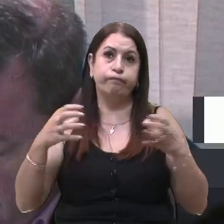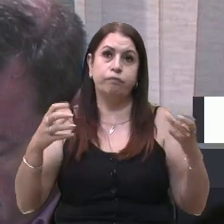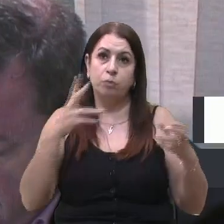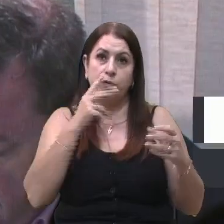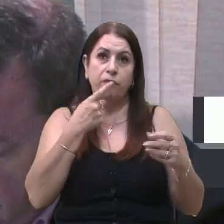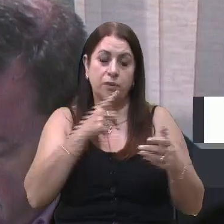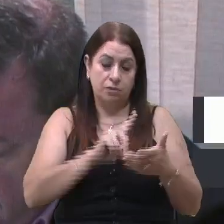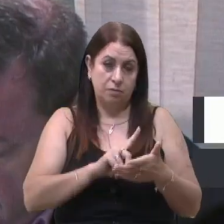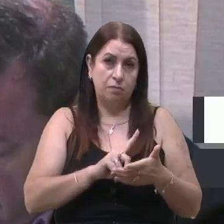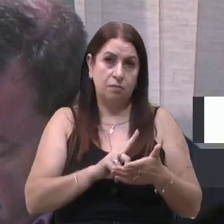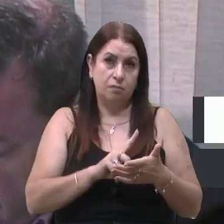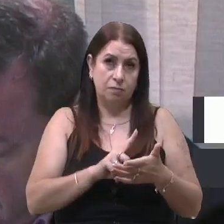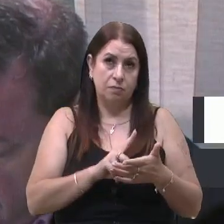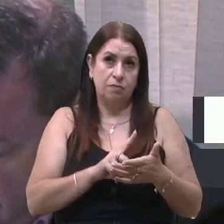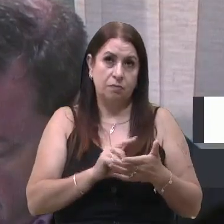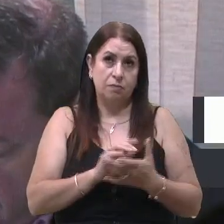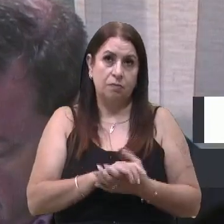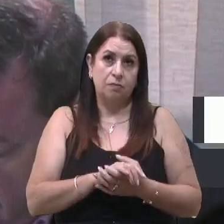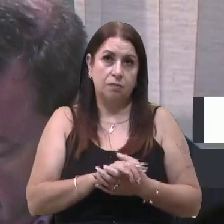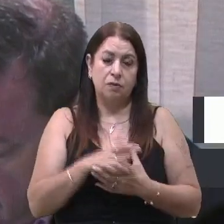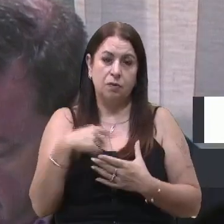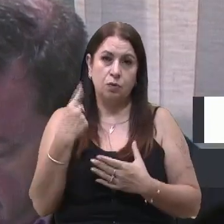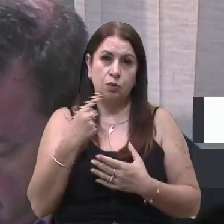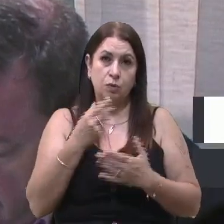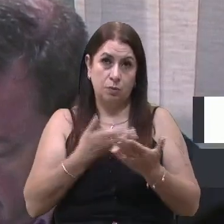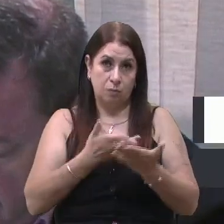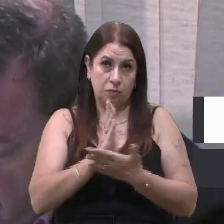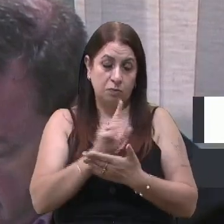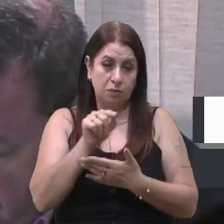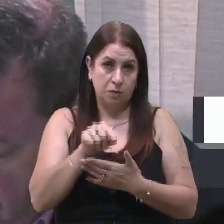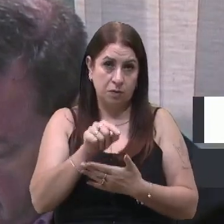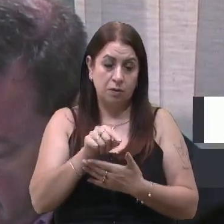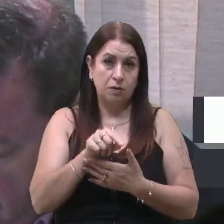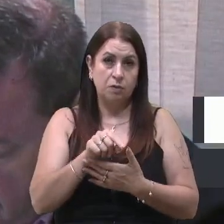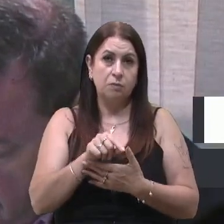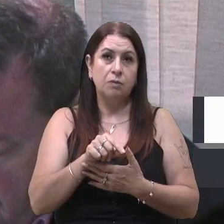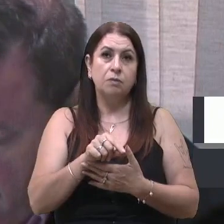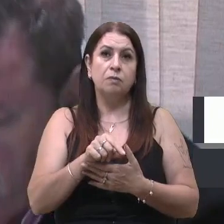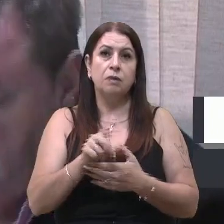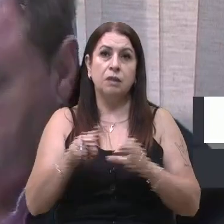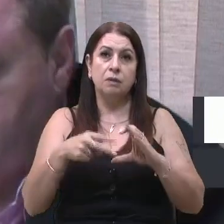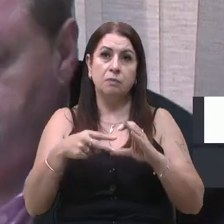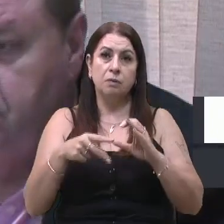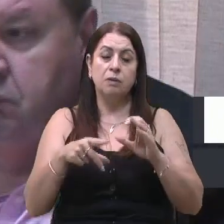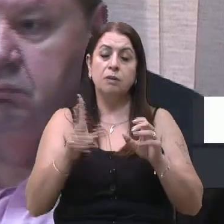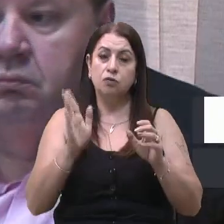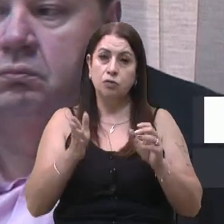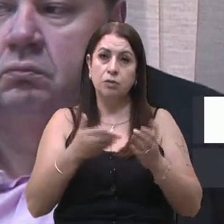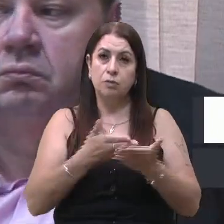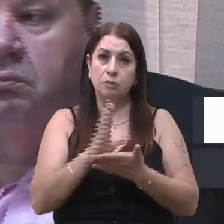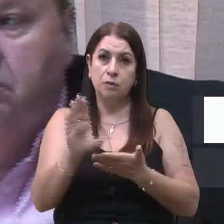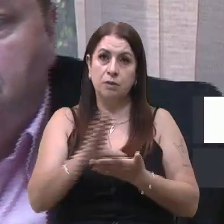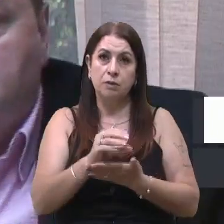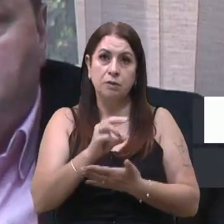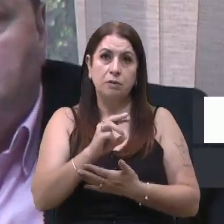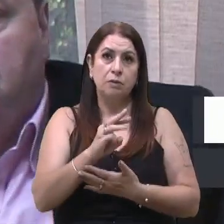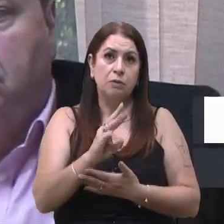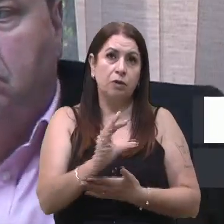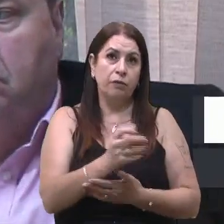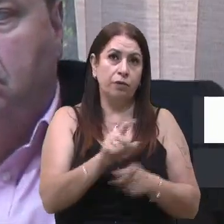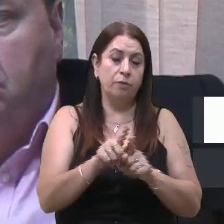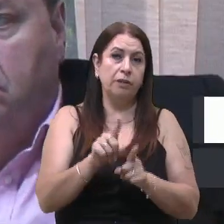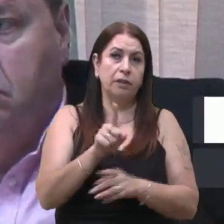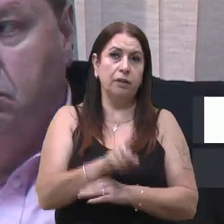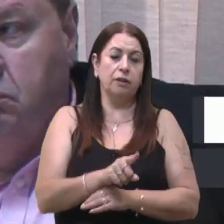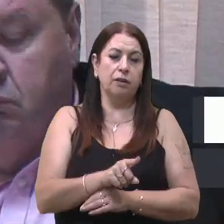dito. A gente aprovou aqui, né, o Legislativo aprovou um subsídio de 3 milhões, agora a gente